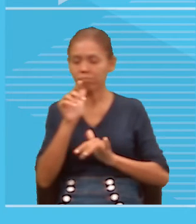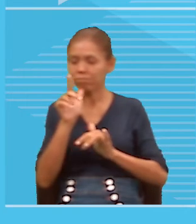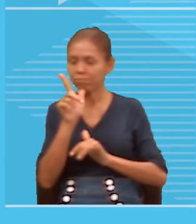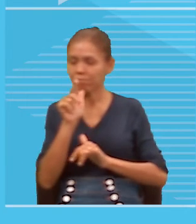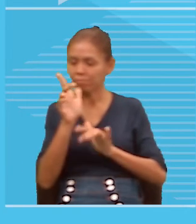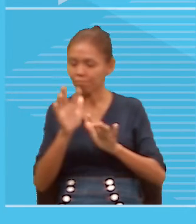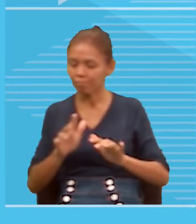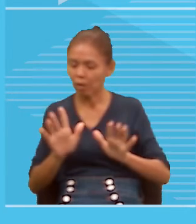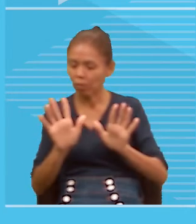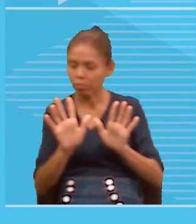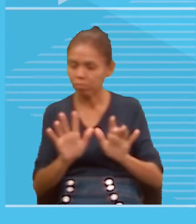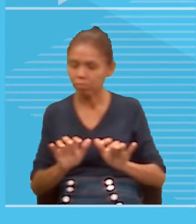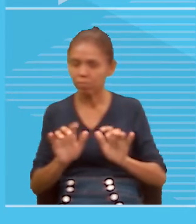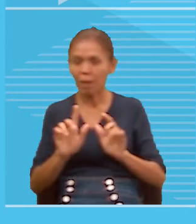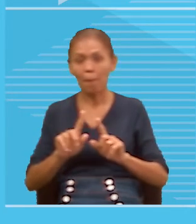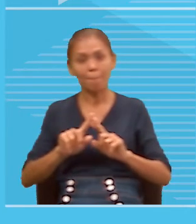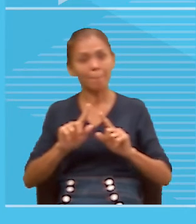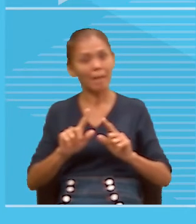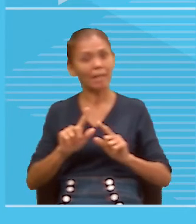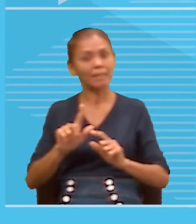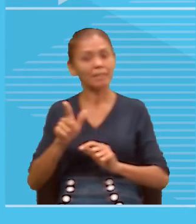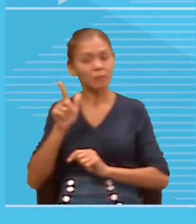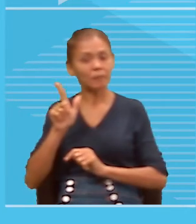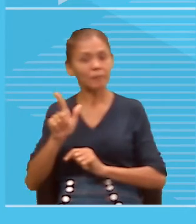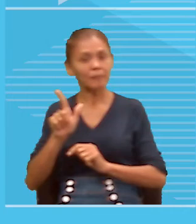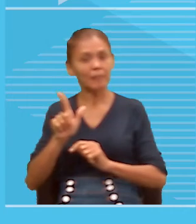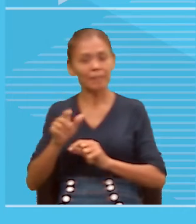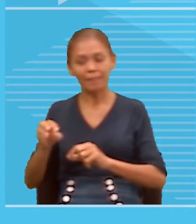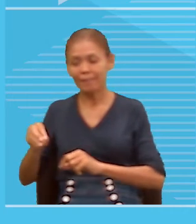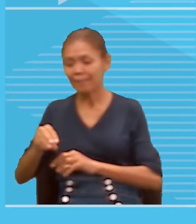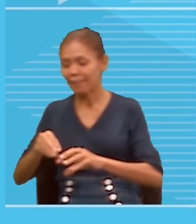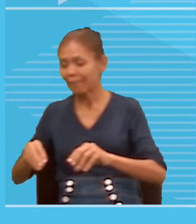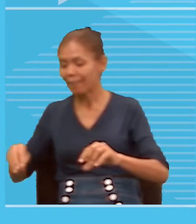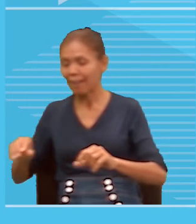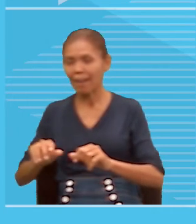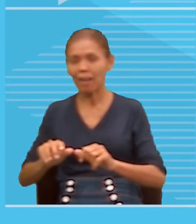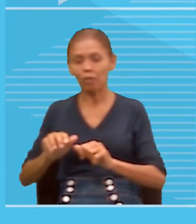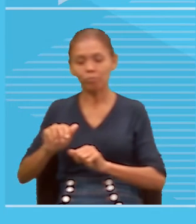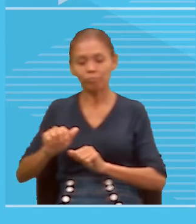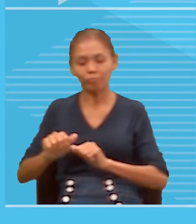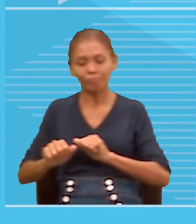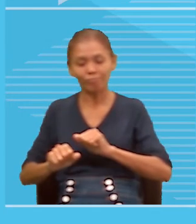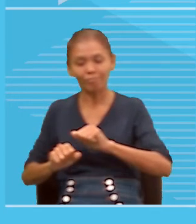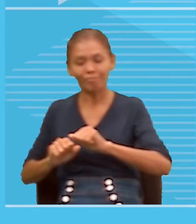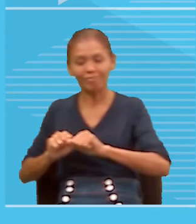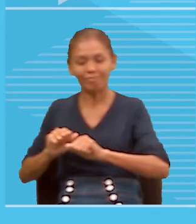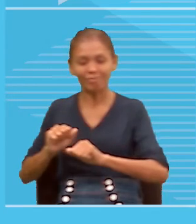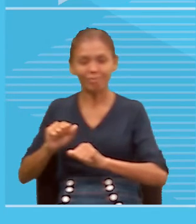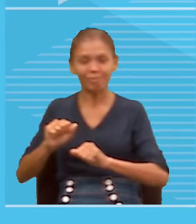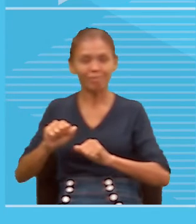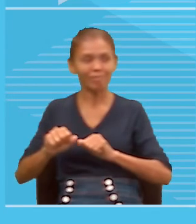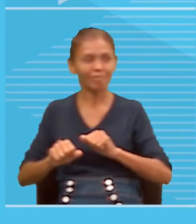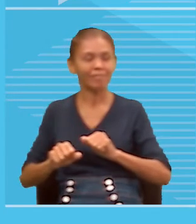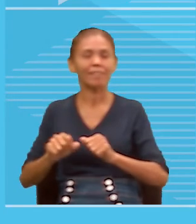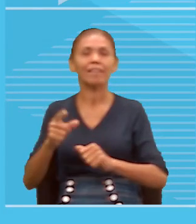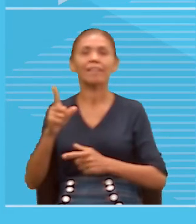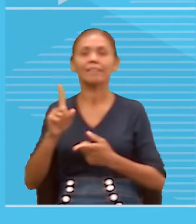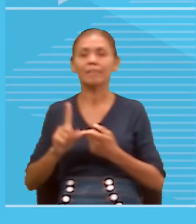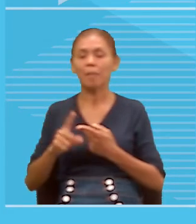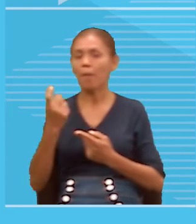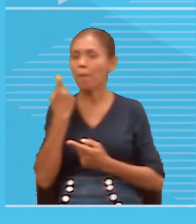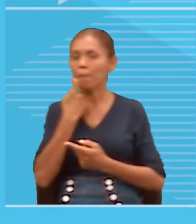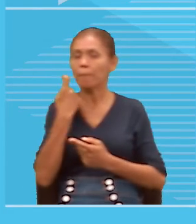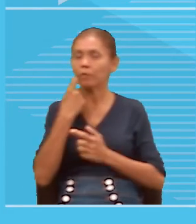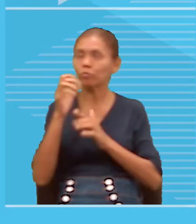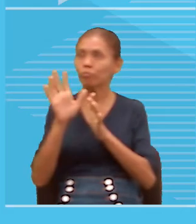mobilidade fora da água então ele já havia até na televisão eu esqueci o nome desse né peixe voando Eu já vi então